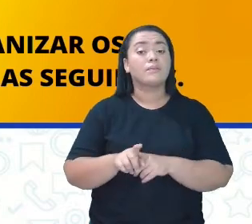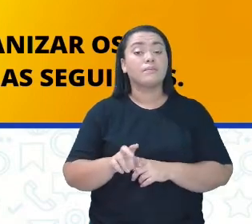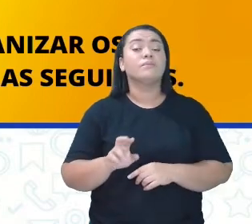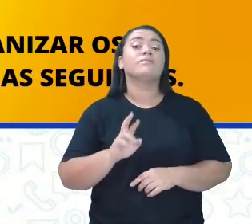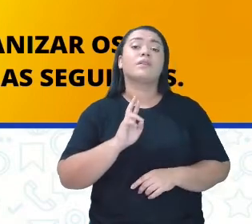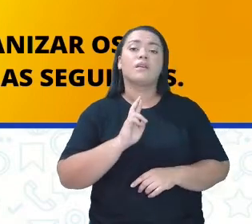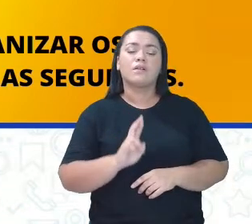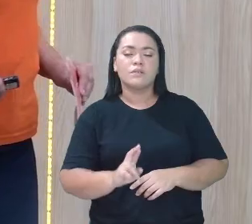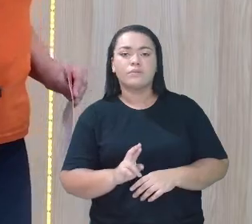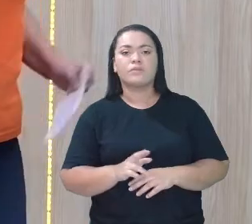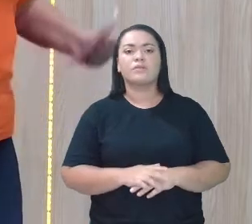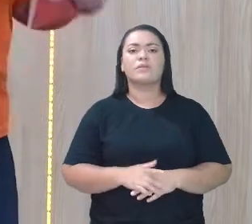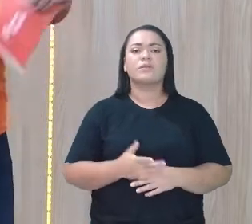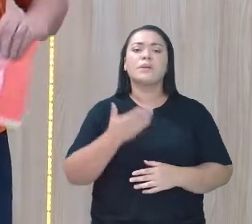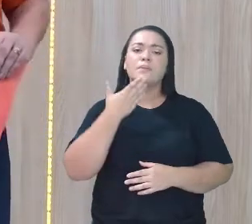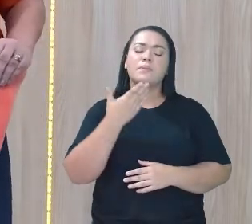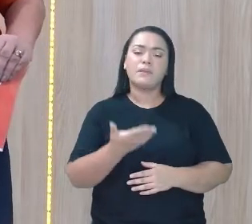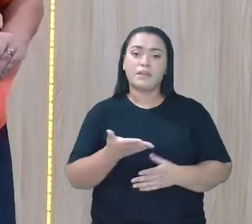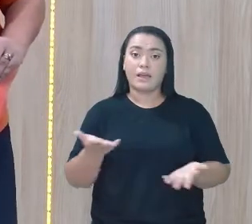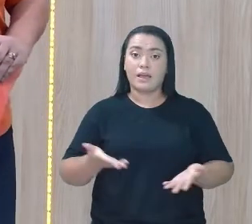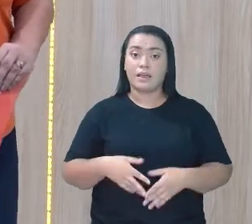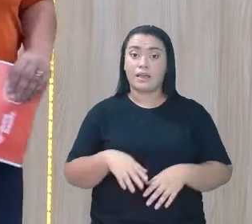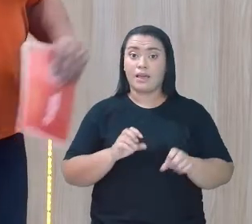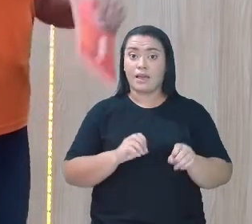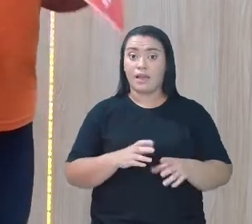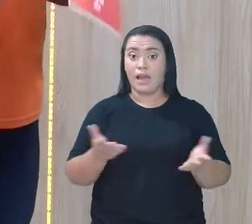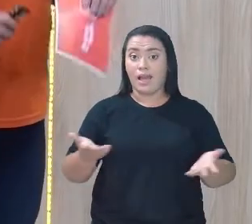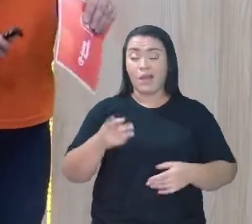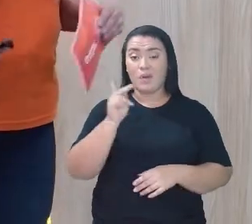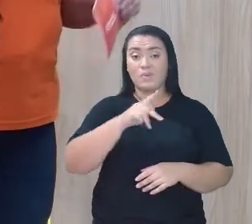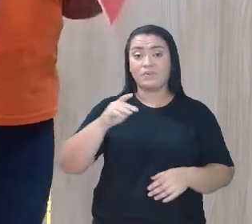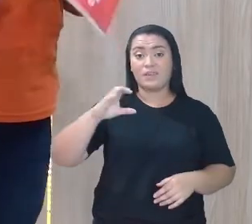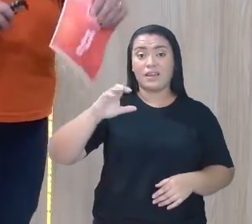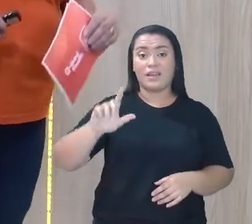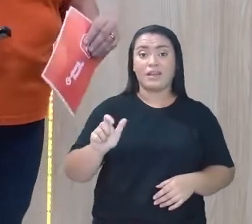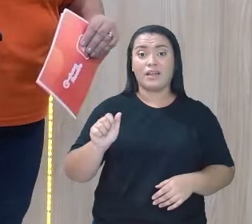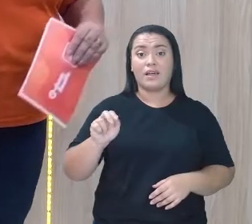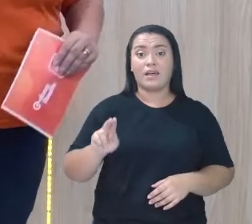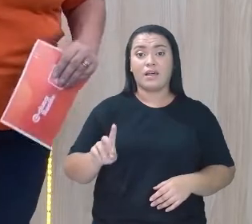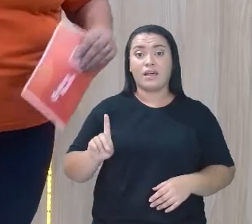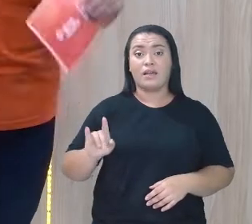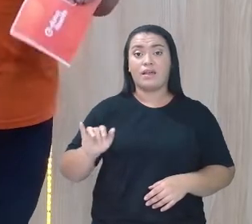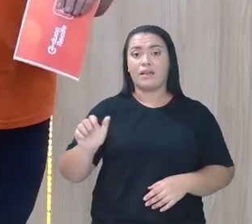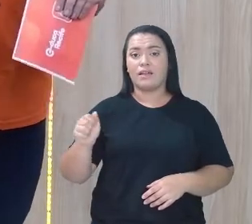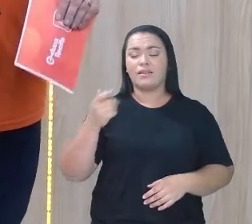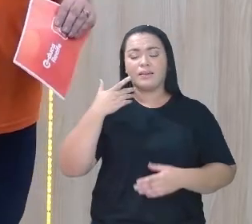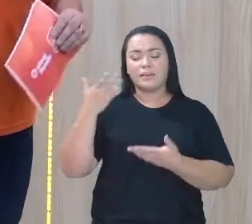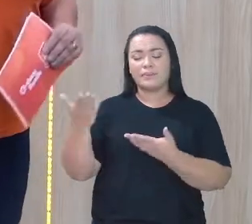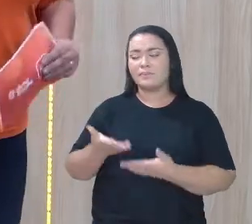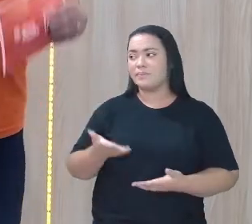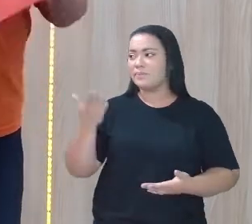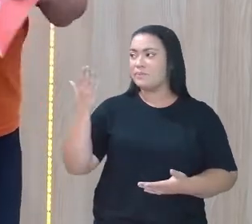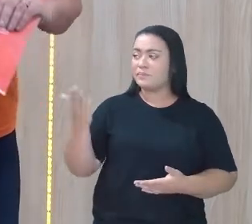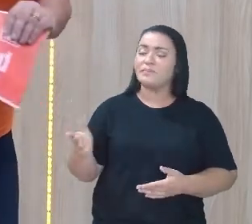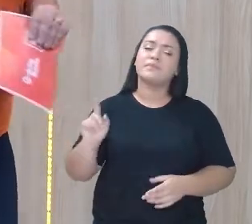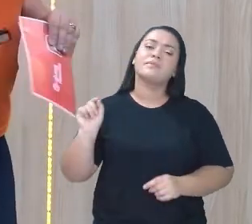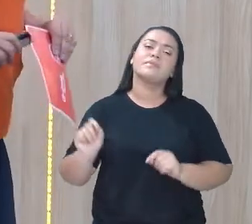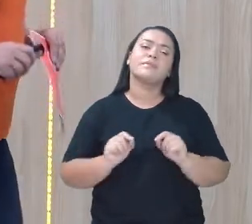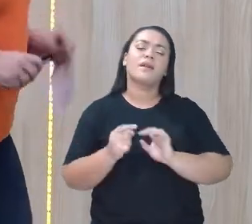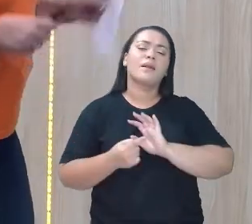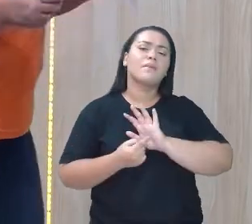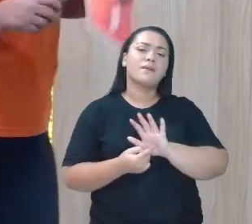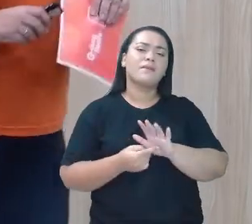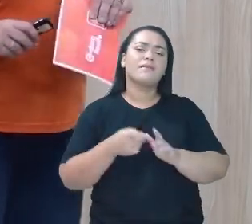e organizar pedidos na aula. Eu vou chamar a professora Cláudia, que já está aqui conosco, ela vai se apresentar e vai